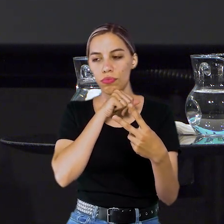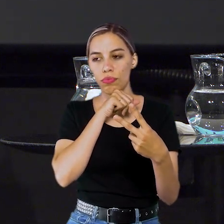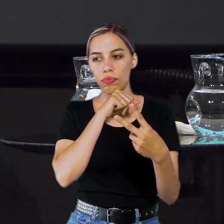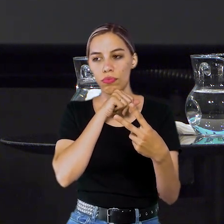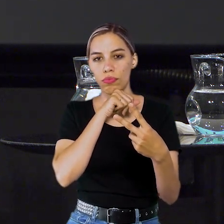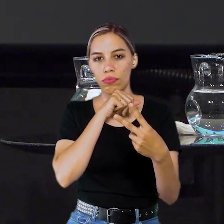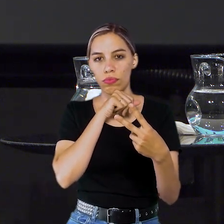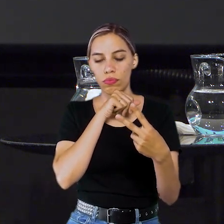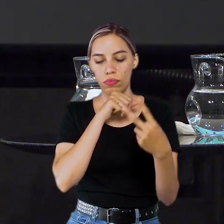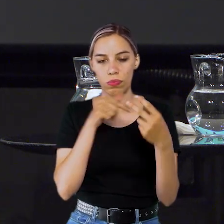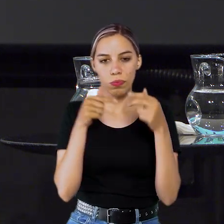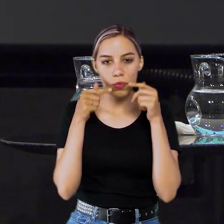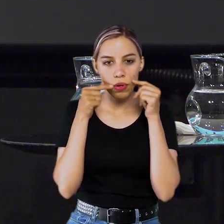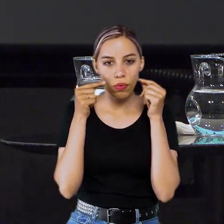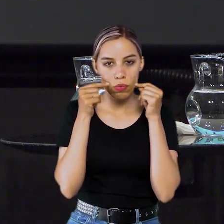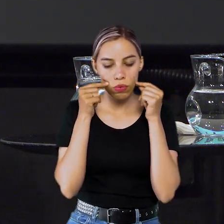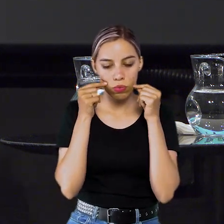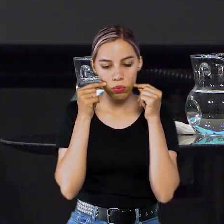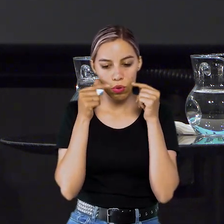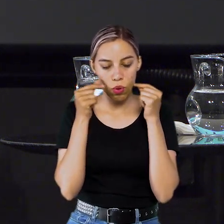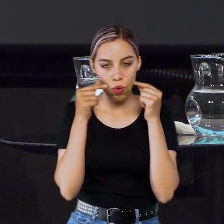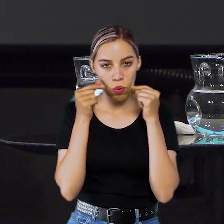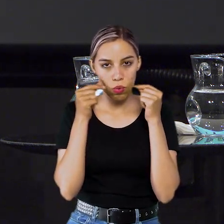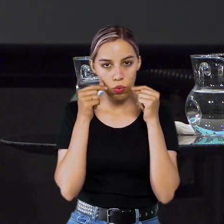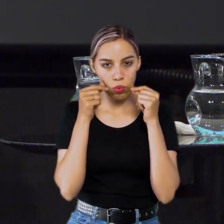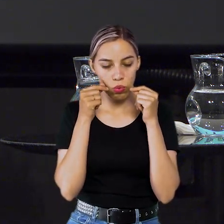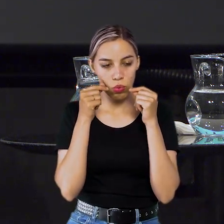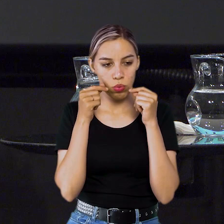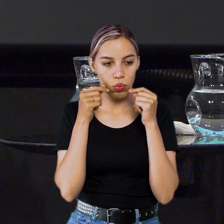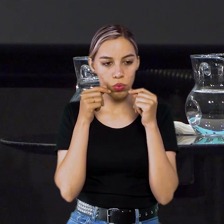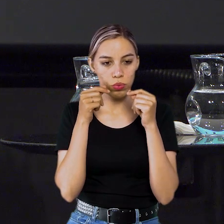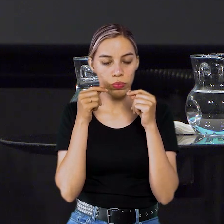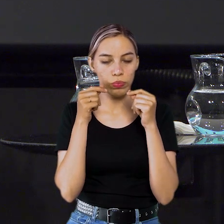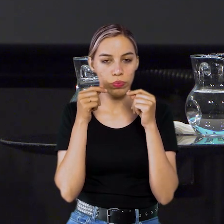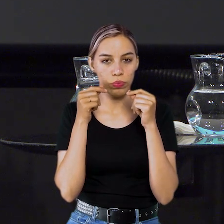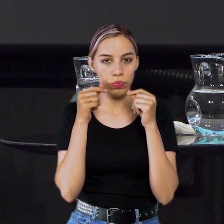um rato, se transformar em